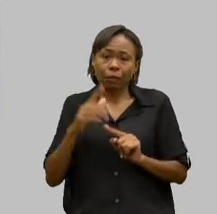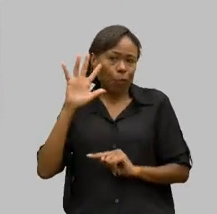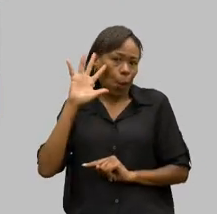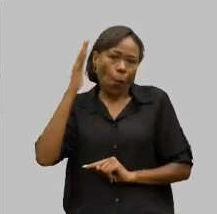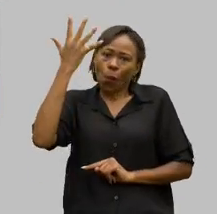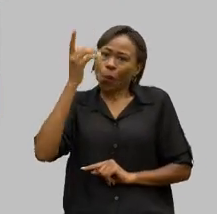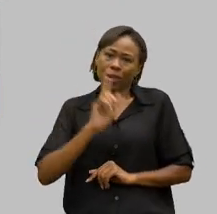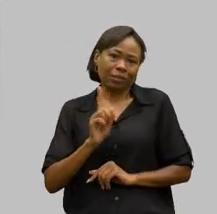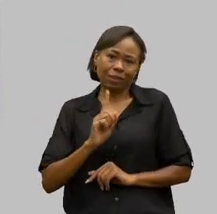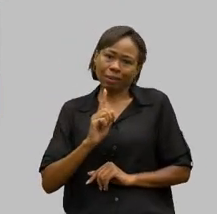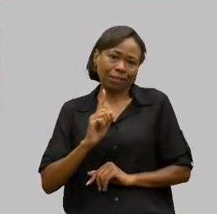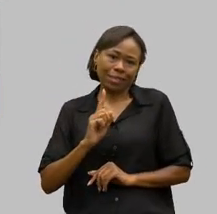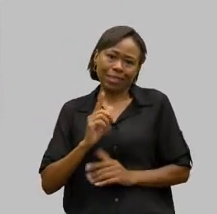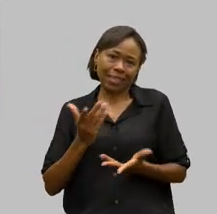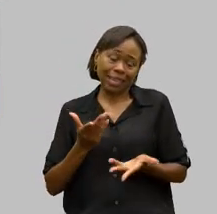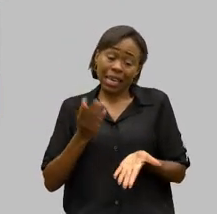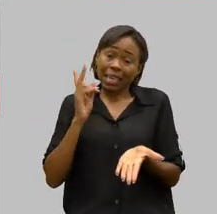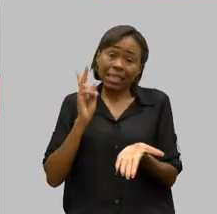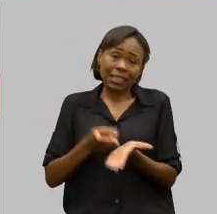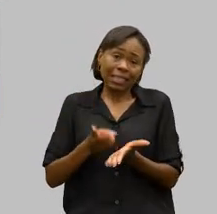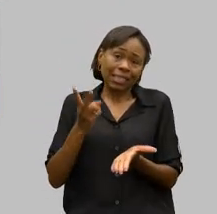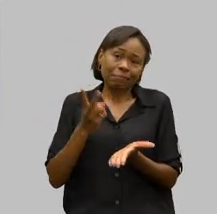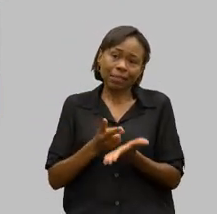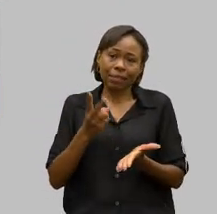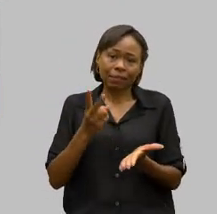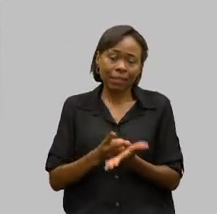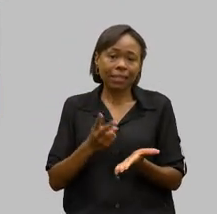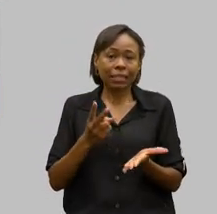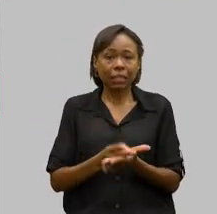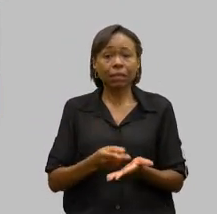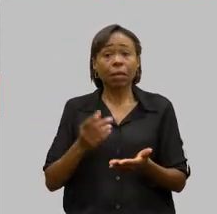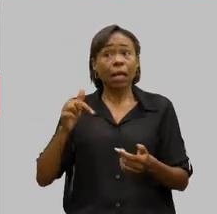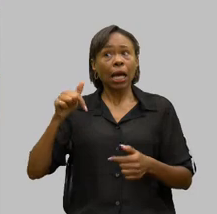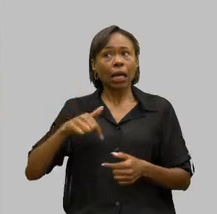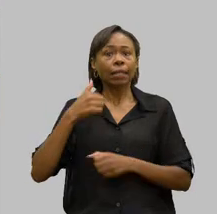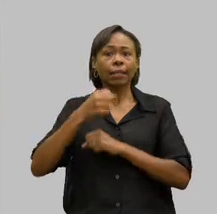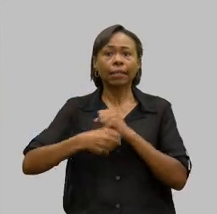pautas de paralisação ainda permanecem acontecendo com 18 já, só esse ano.